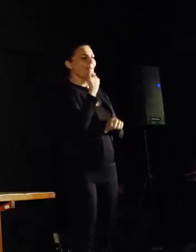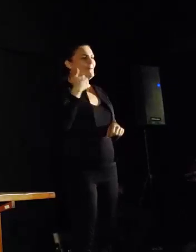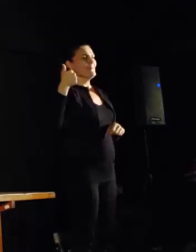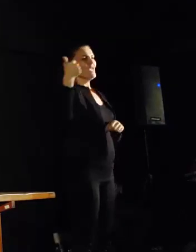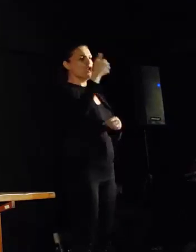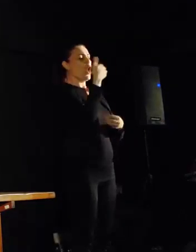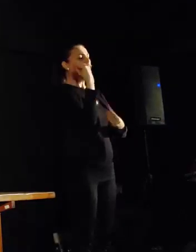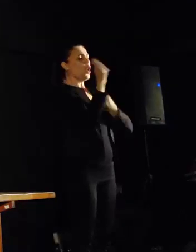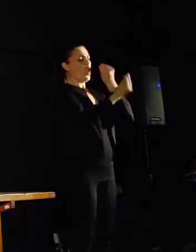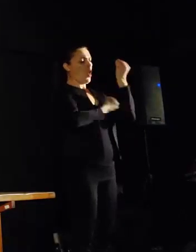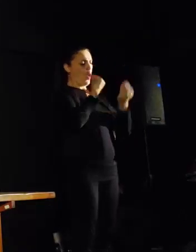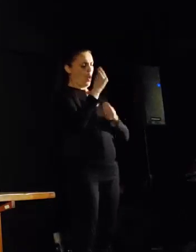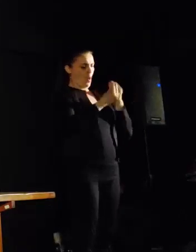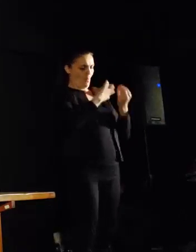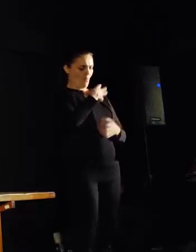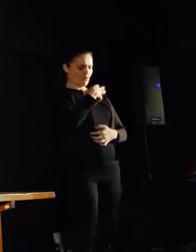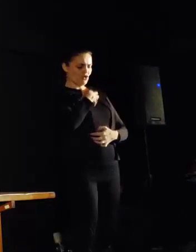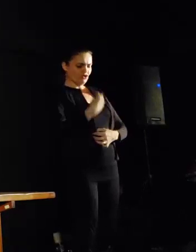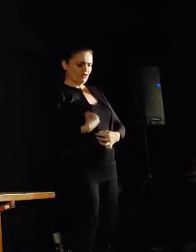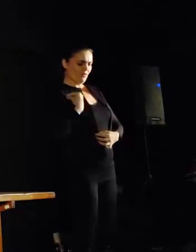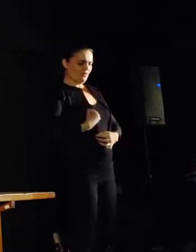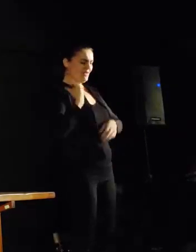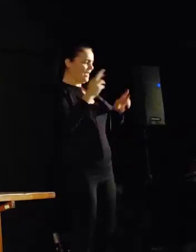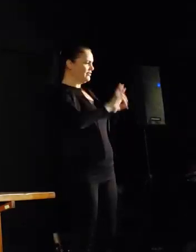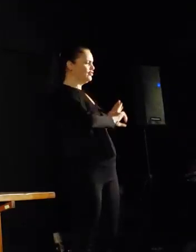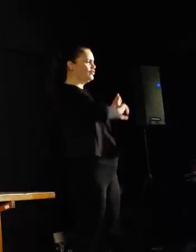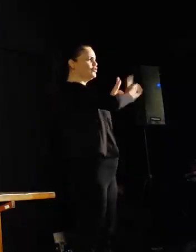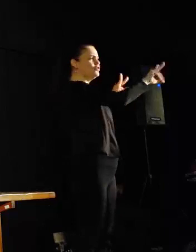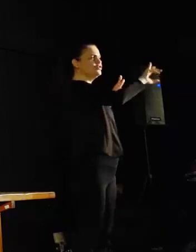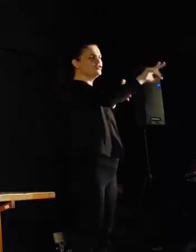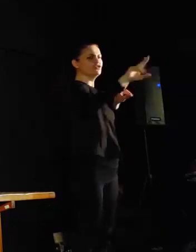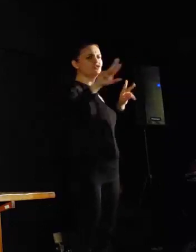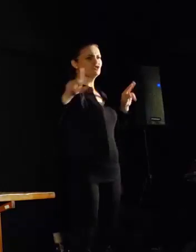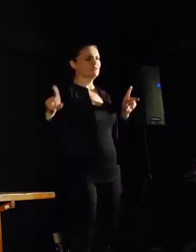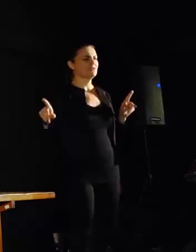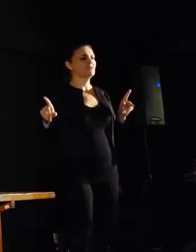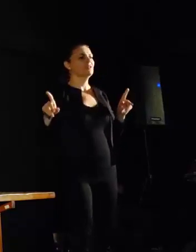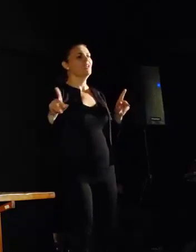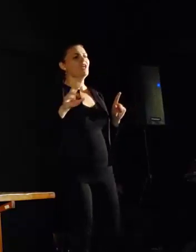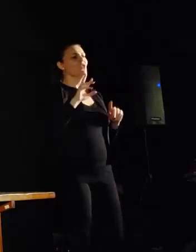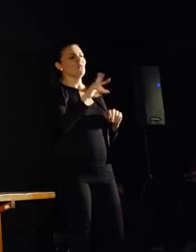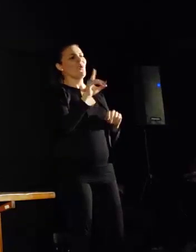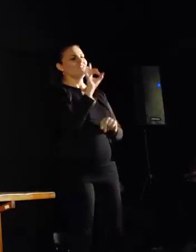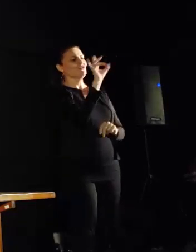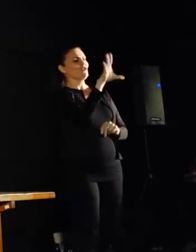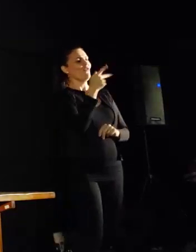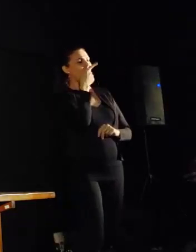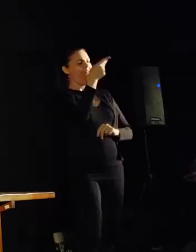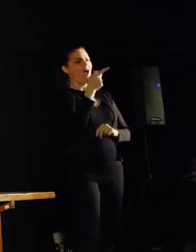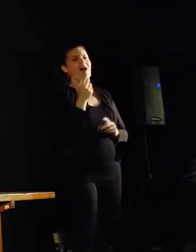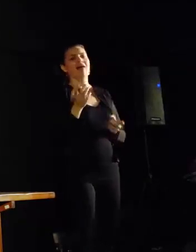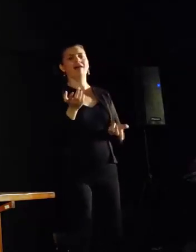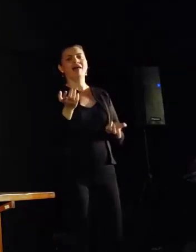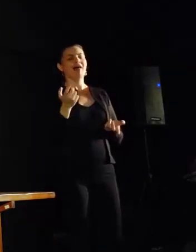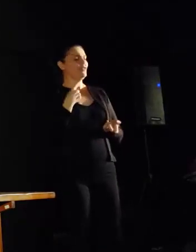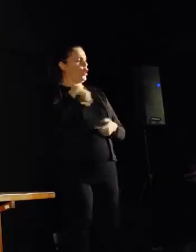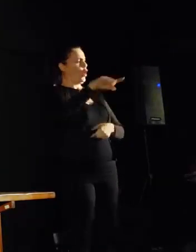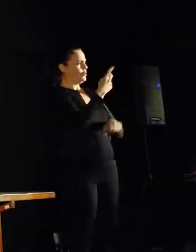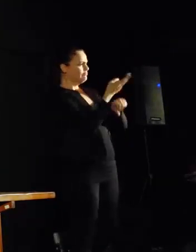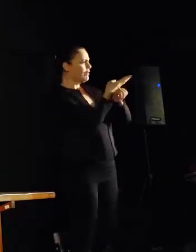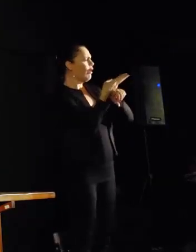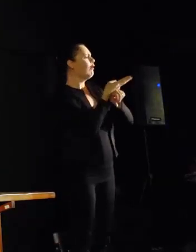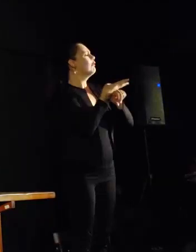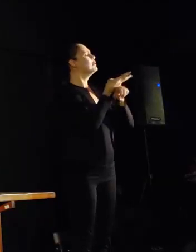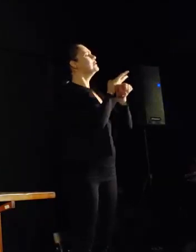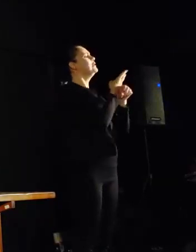sobre formas de vida completamente distintas. Certo? Não se trata simplesmente de falar, não, mas nós procuramos a mesma coisa, mas,